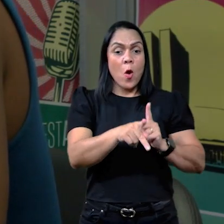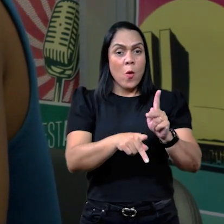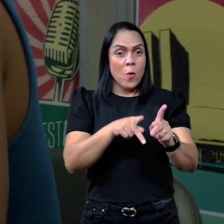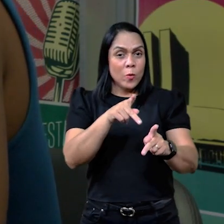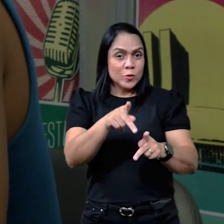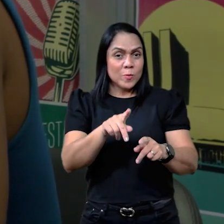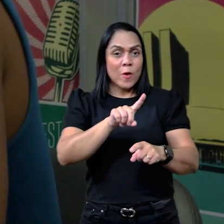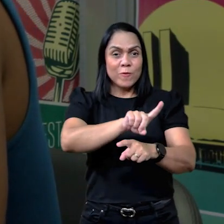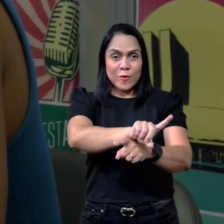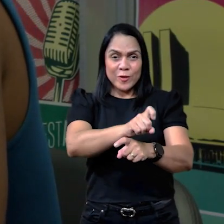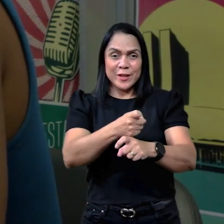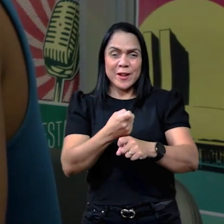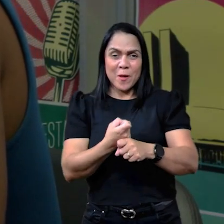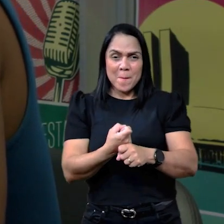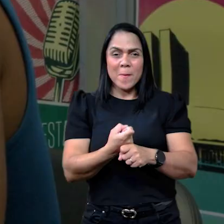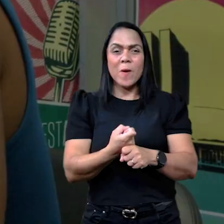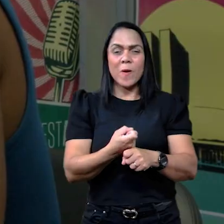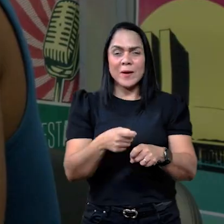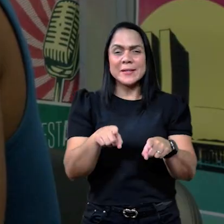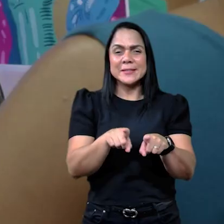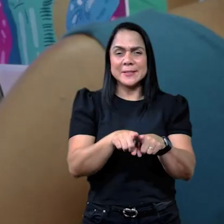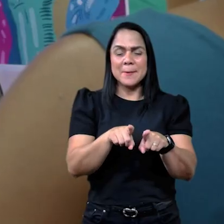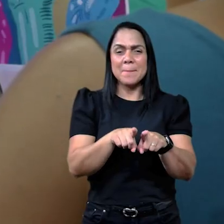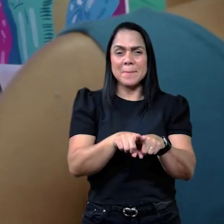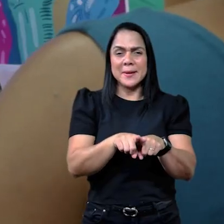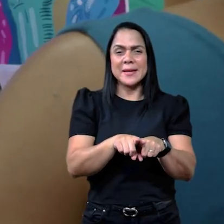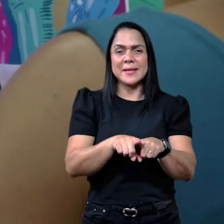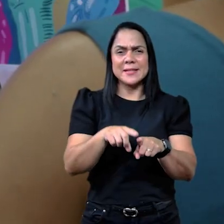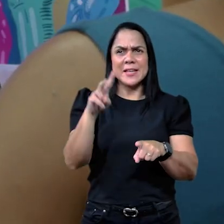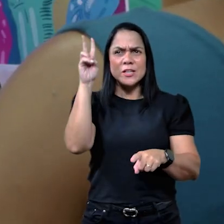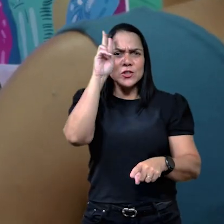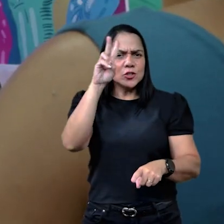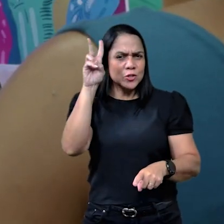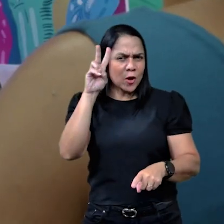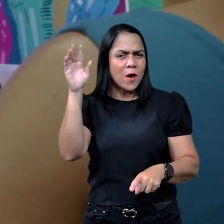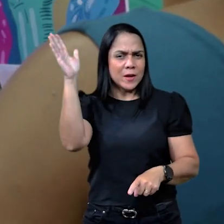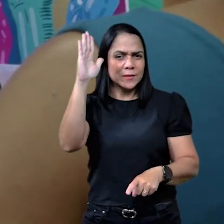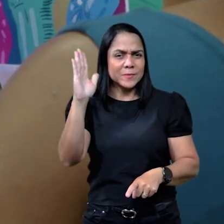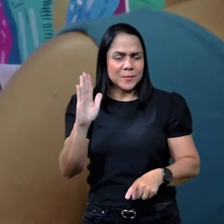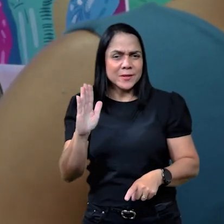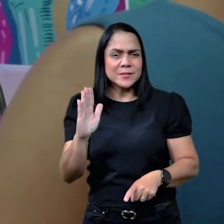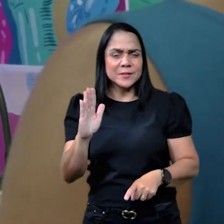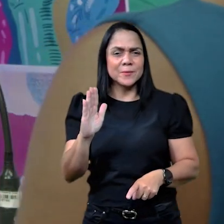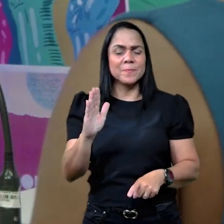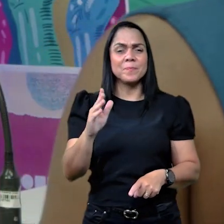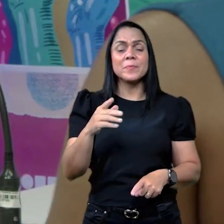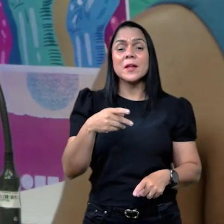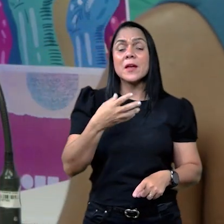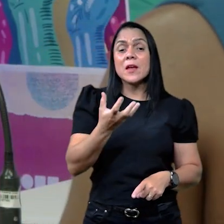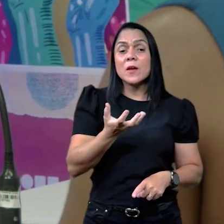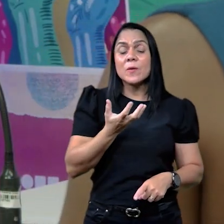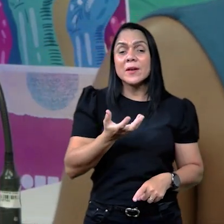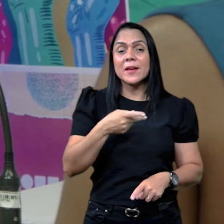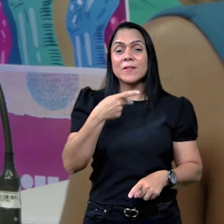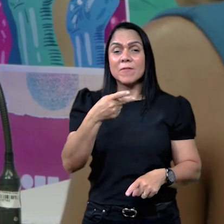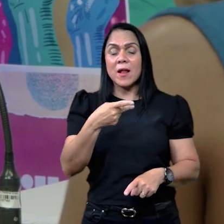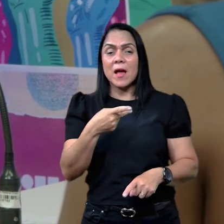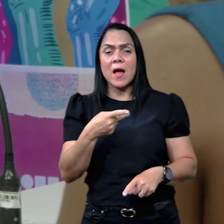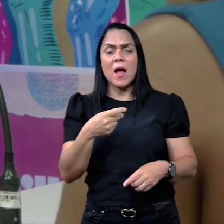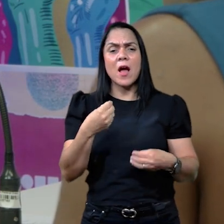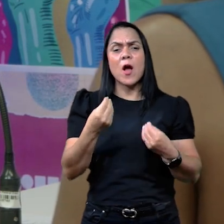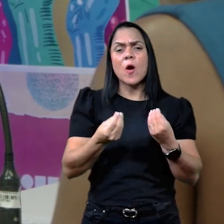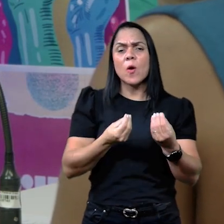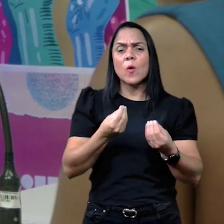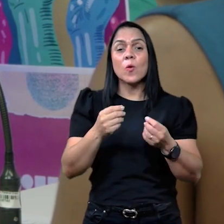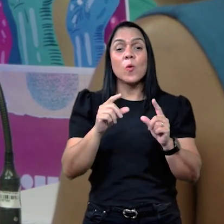povos quilombolas também têm um peso histórico, né, no Brasil. E eu queria que você pudesse falar, Priscila, quais